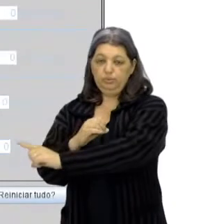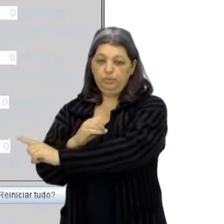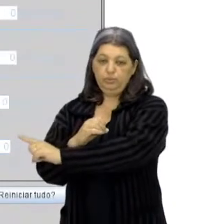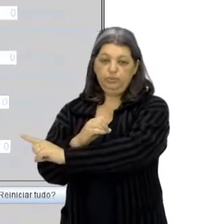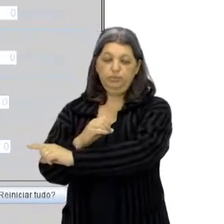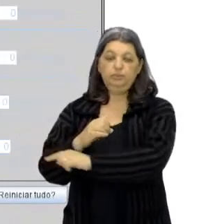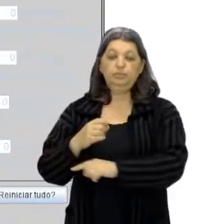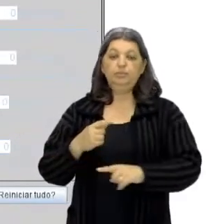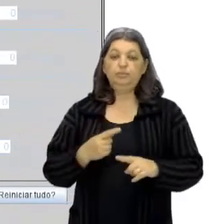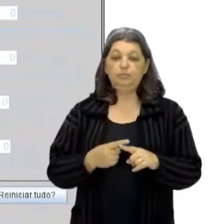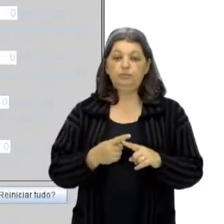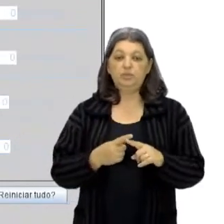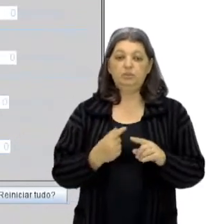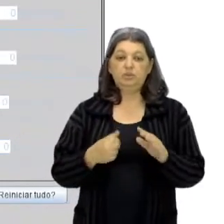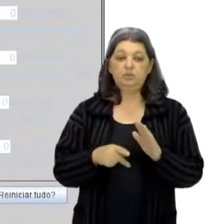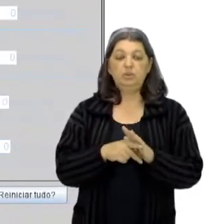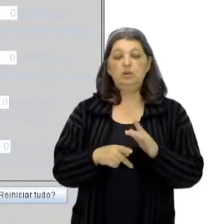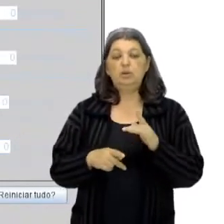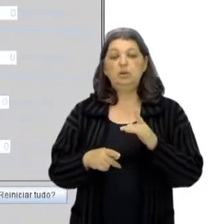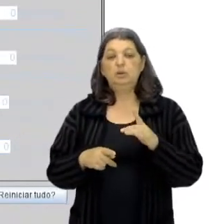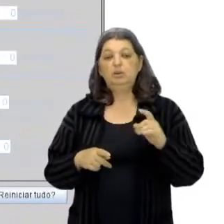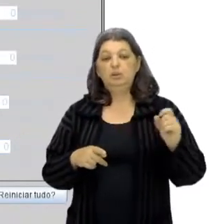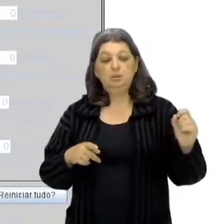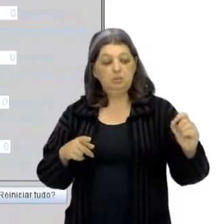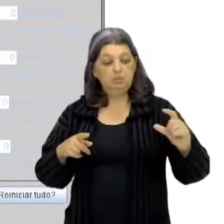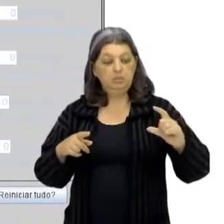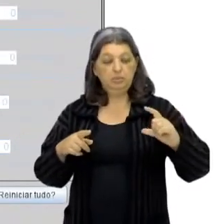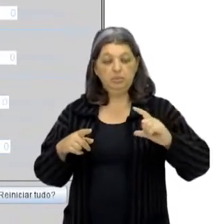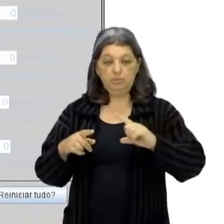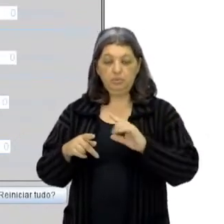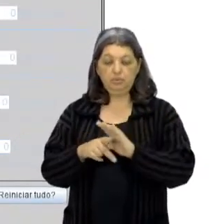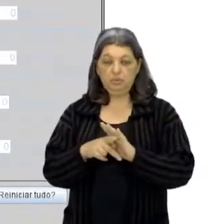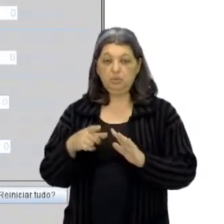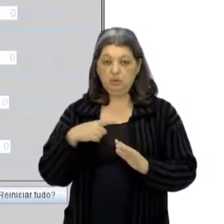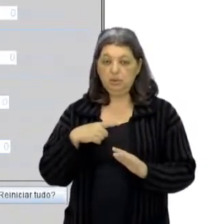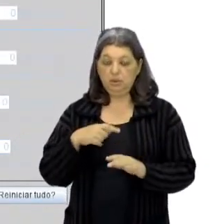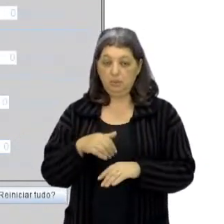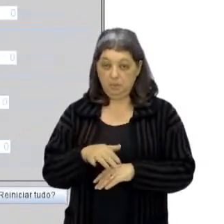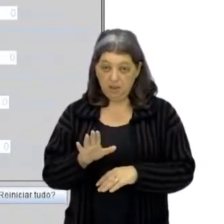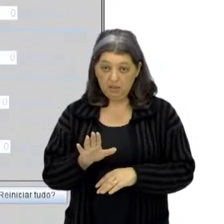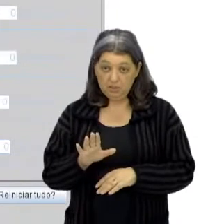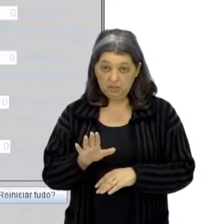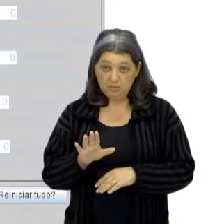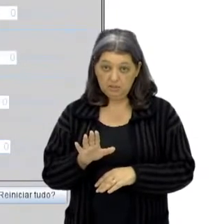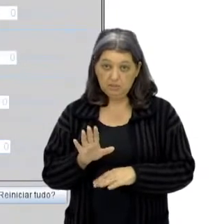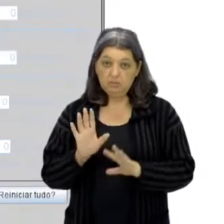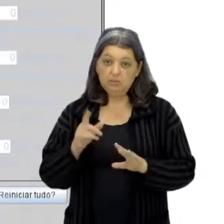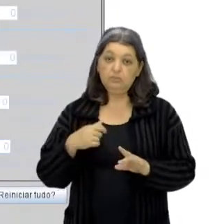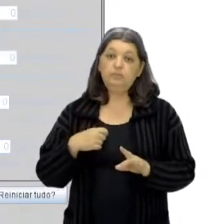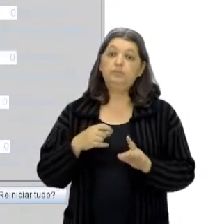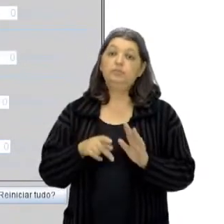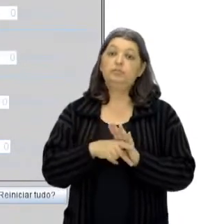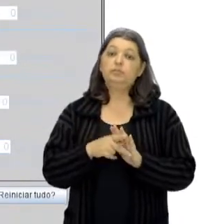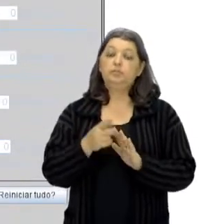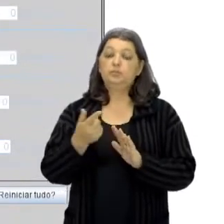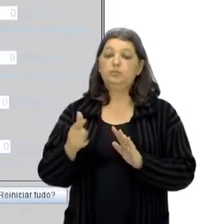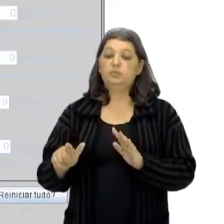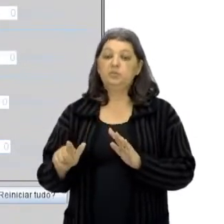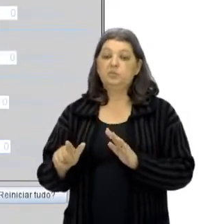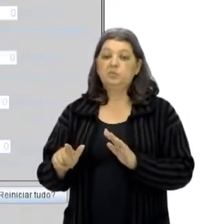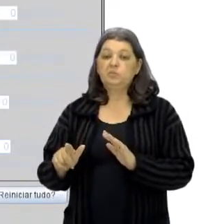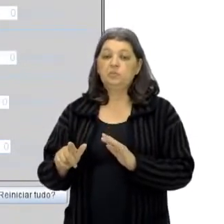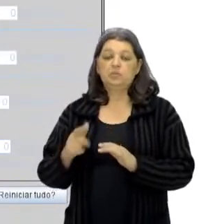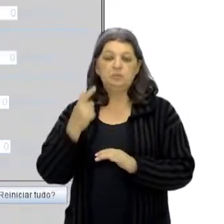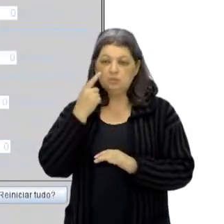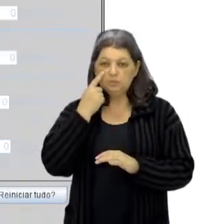você deixa ficar passando o infravermelho, qualquer luz aí, vem radiação então, que não... Mas aí, se você pegar mais um átomo de oxigênio,